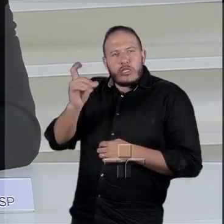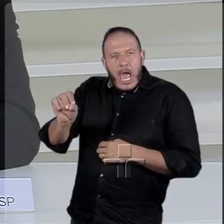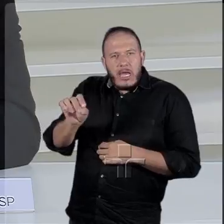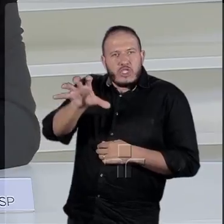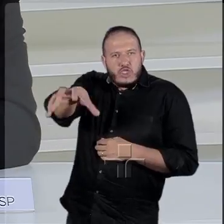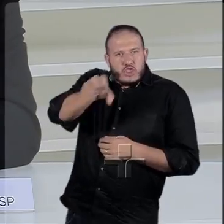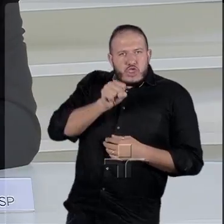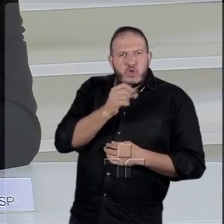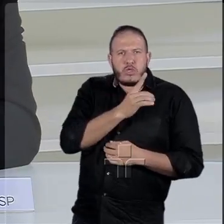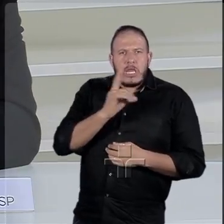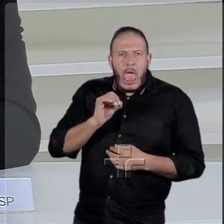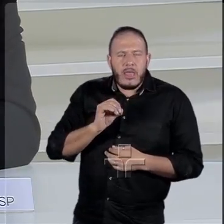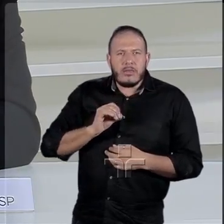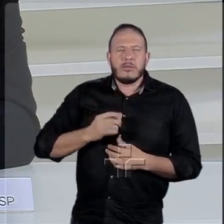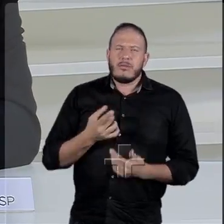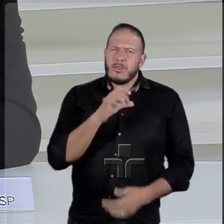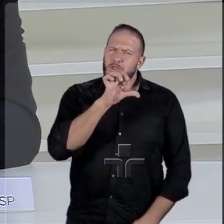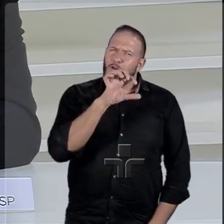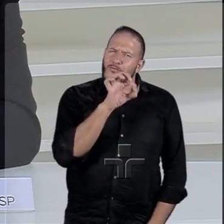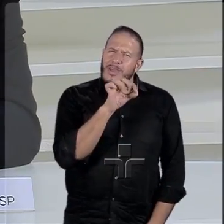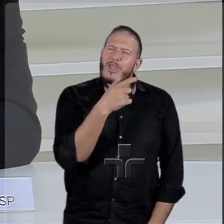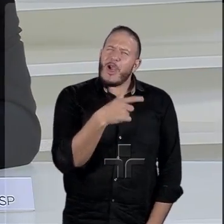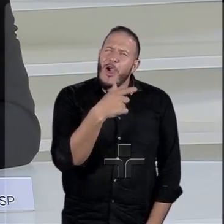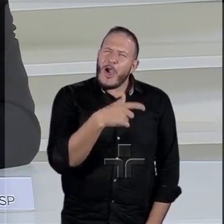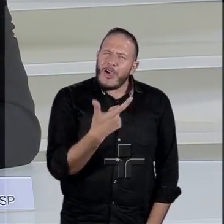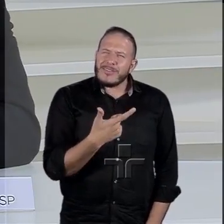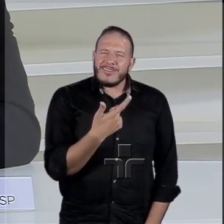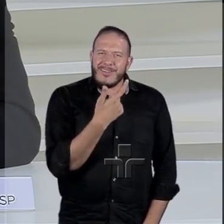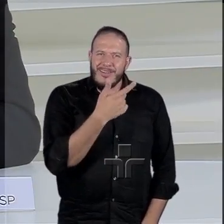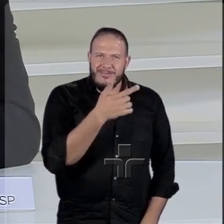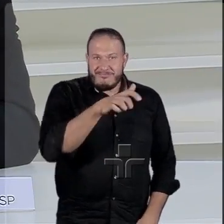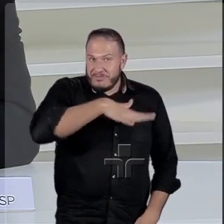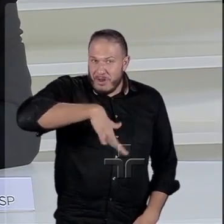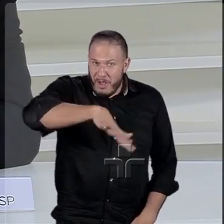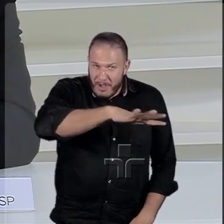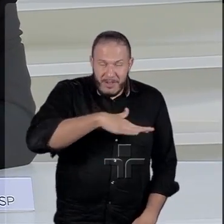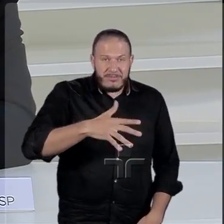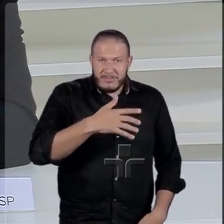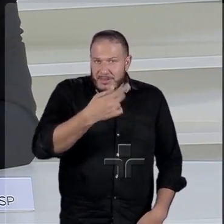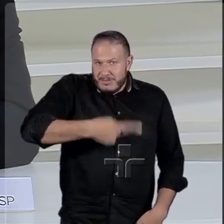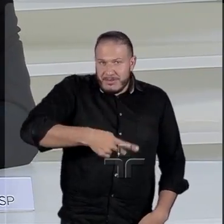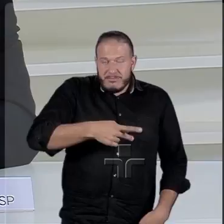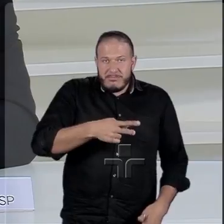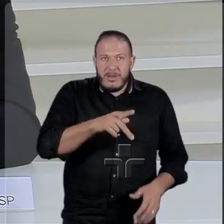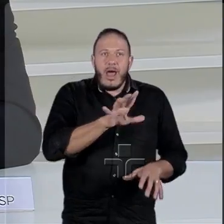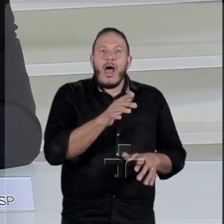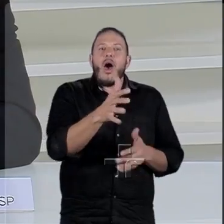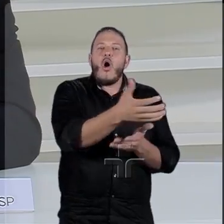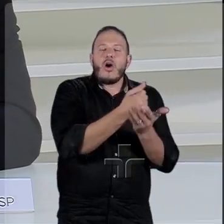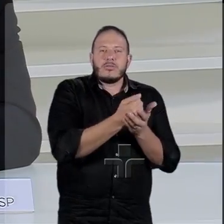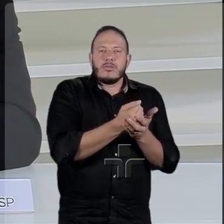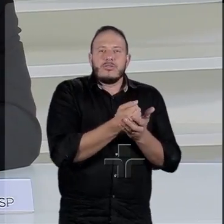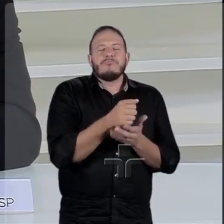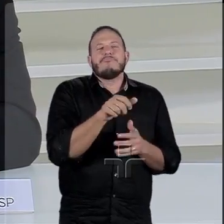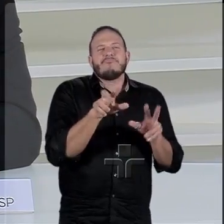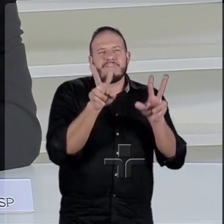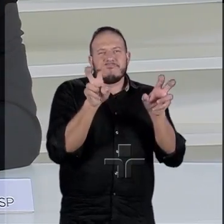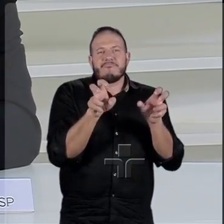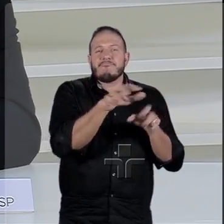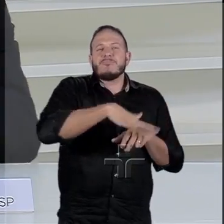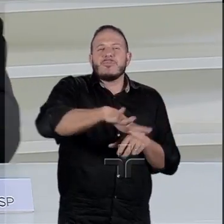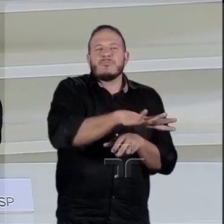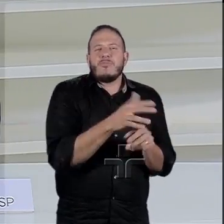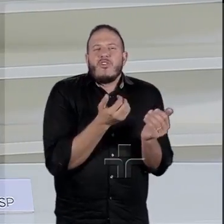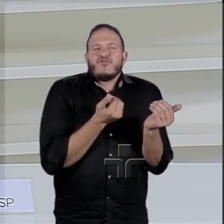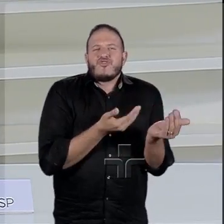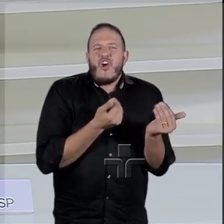90. Quem me deu 90 são, no nosso sistema, no sistema de repartição, são as gerações jovens. Então, é assim,